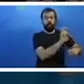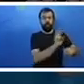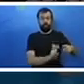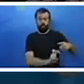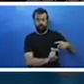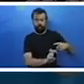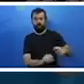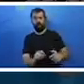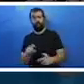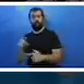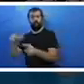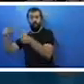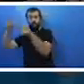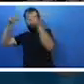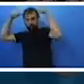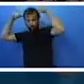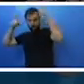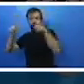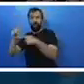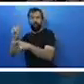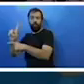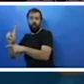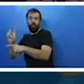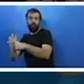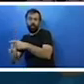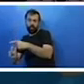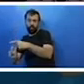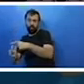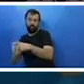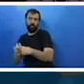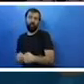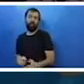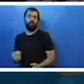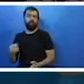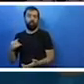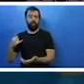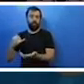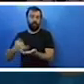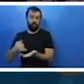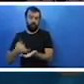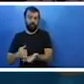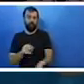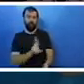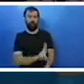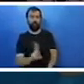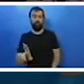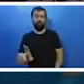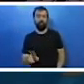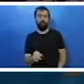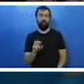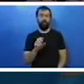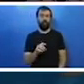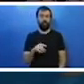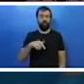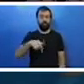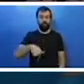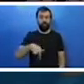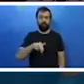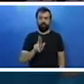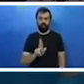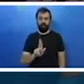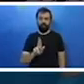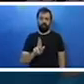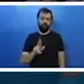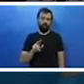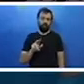com 1 quinto, certo? Esse imposto era chamado quinto. Olha lá o minerador, gente,